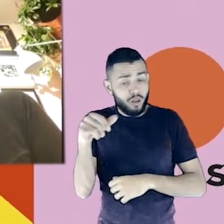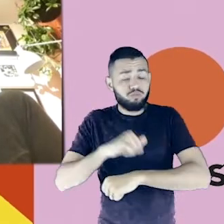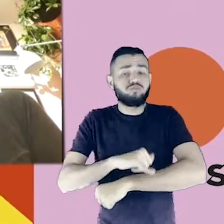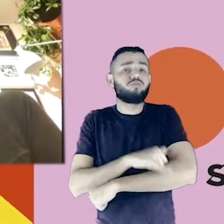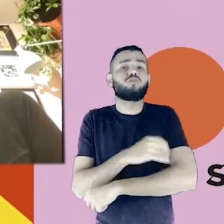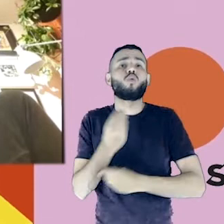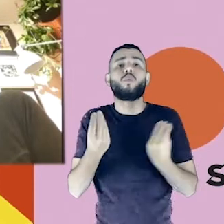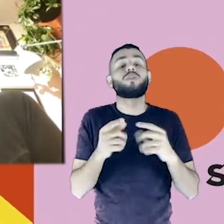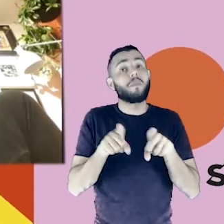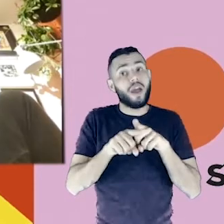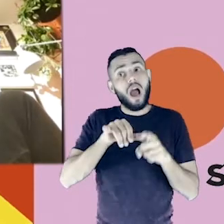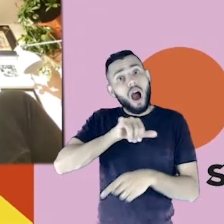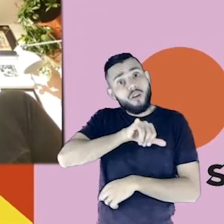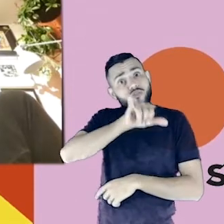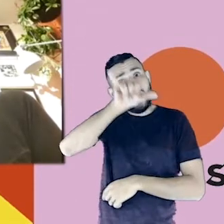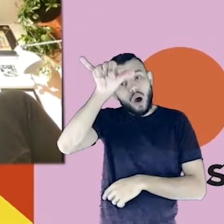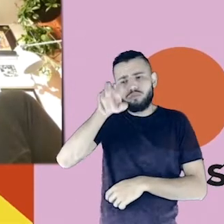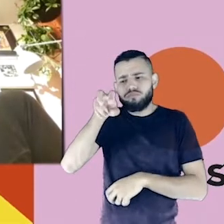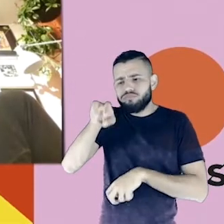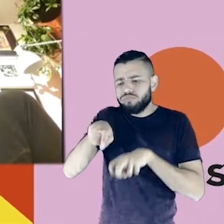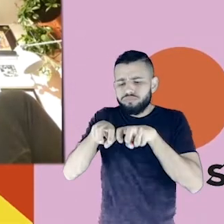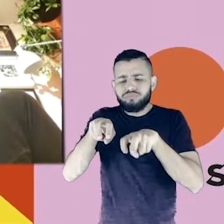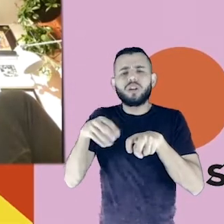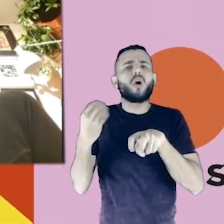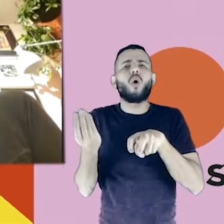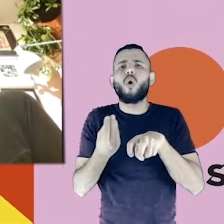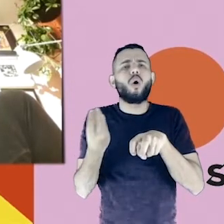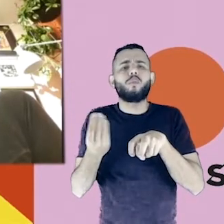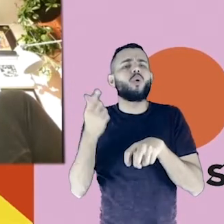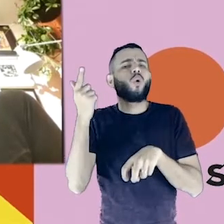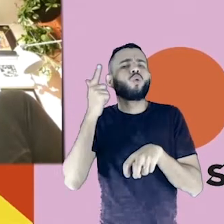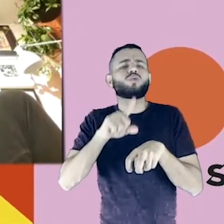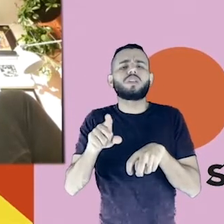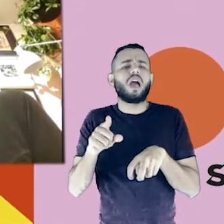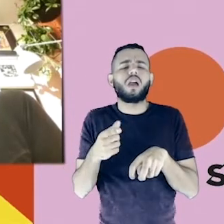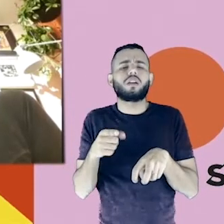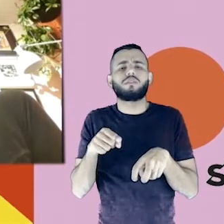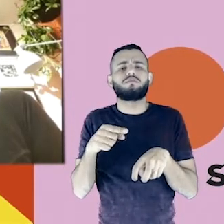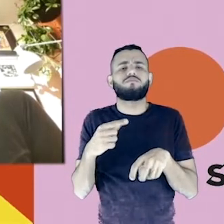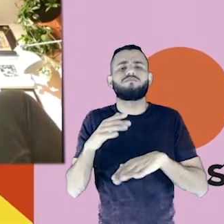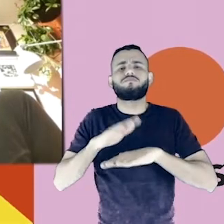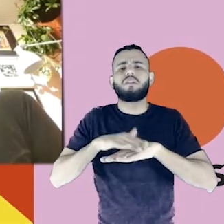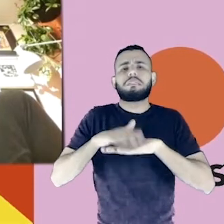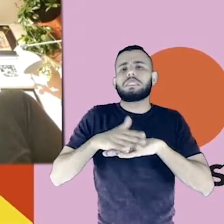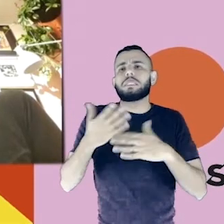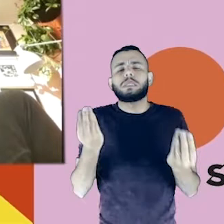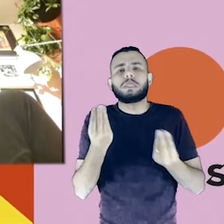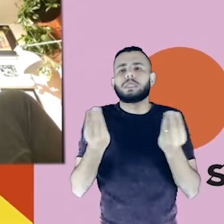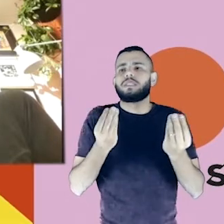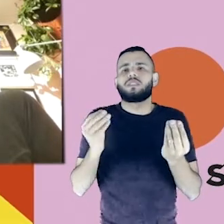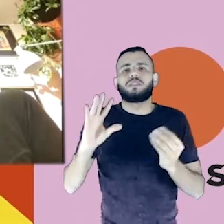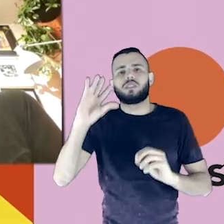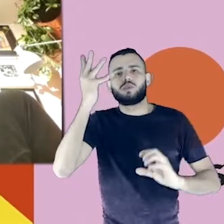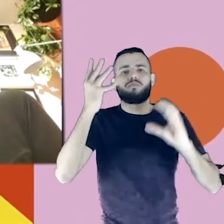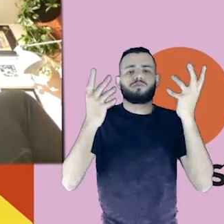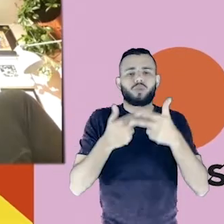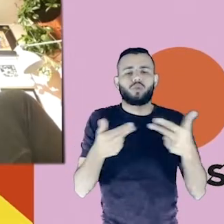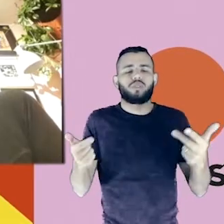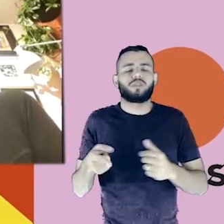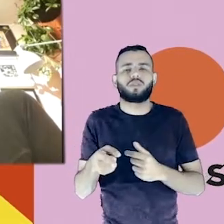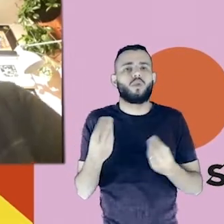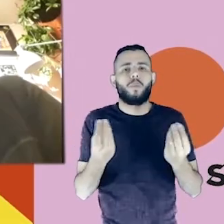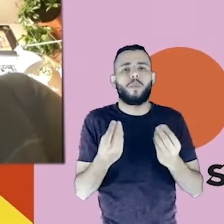Até mesmo o avião, né? O assento do avião, como é que vocês conseguem, né, lidar com essas, com essas